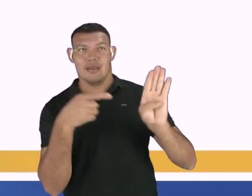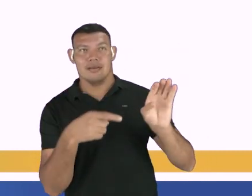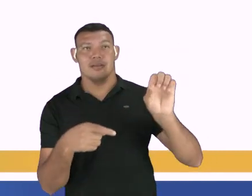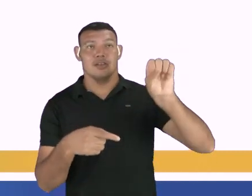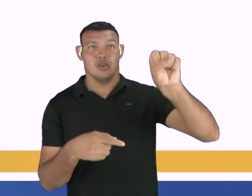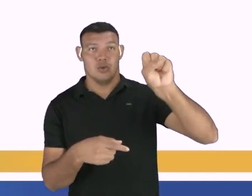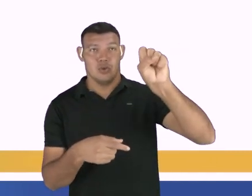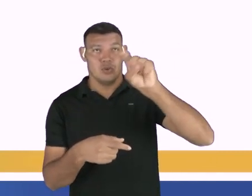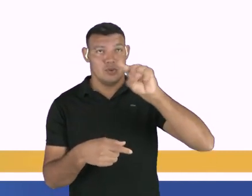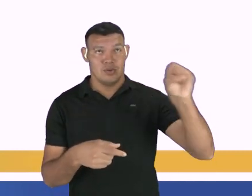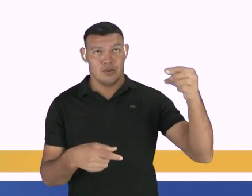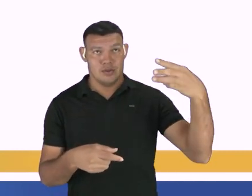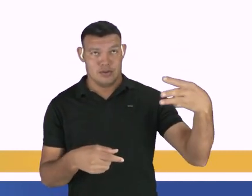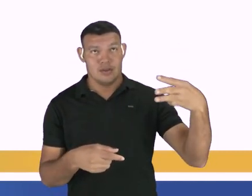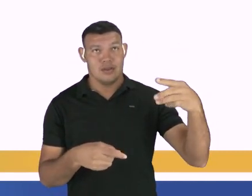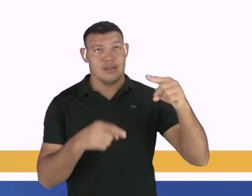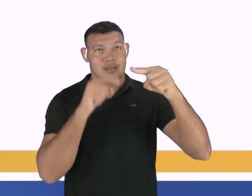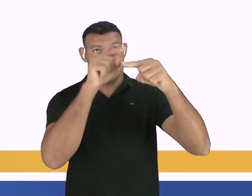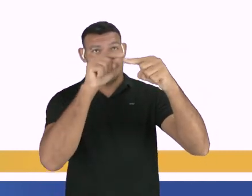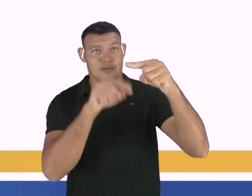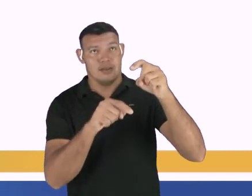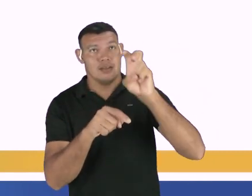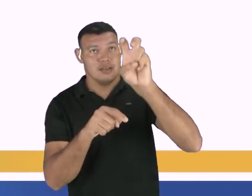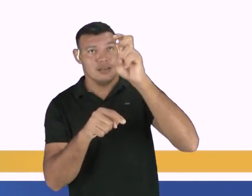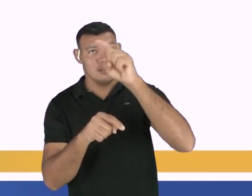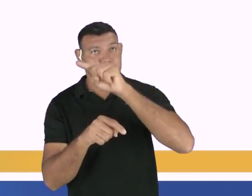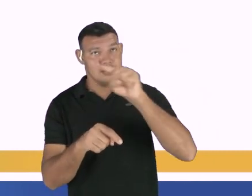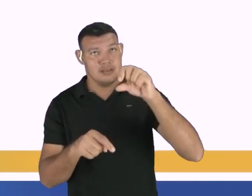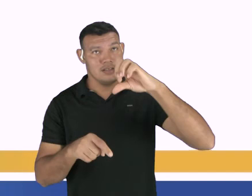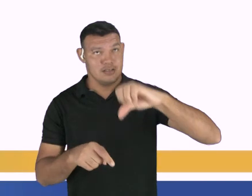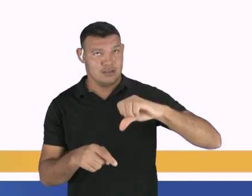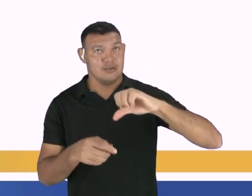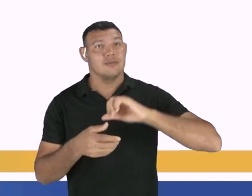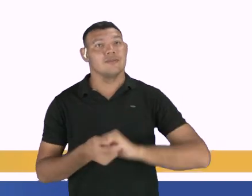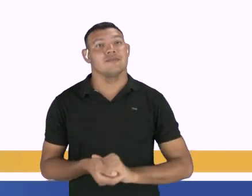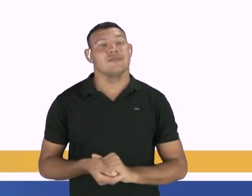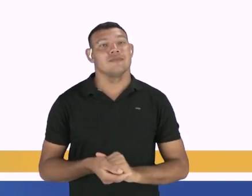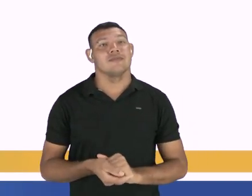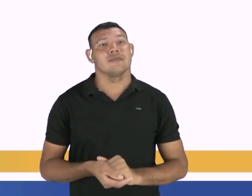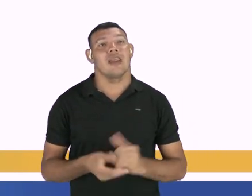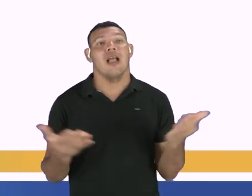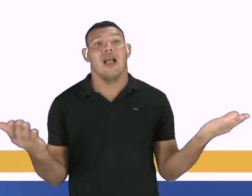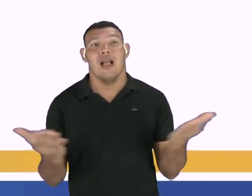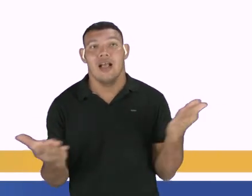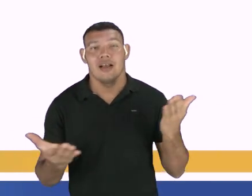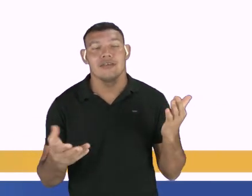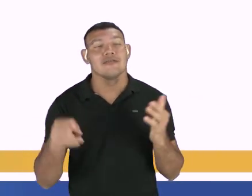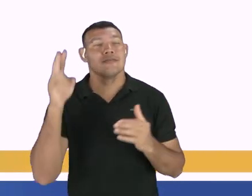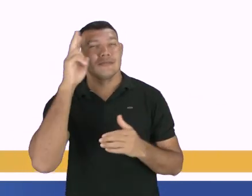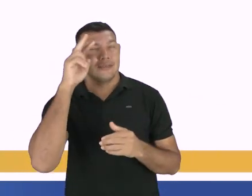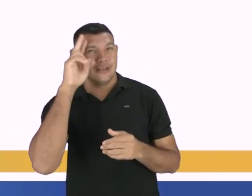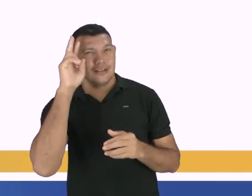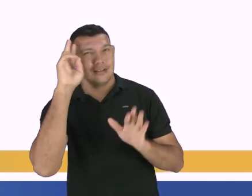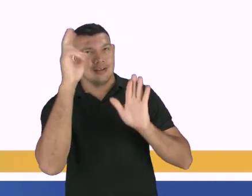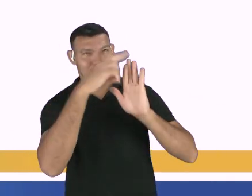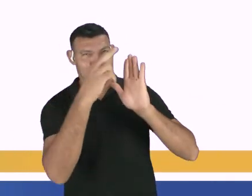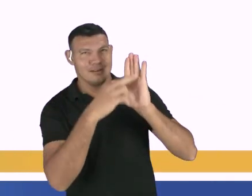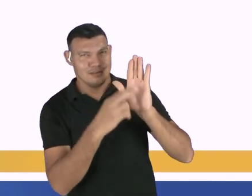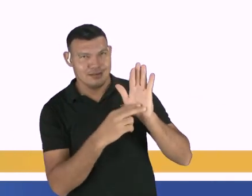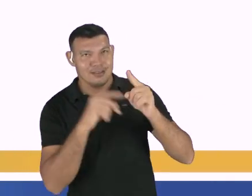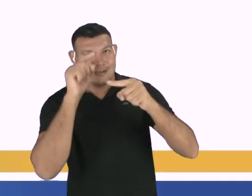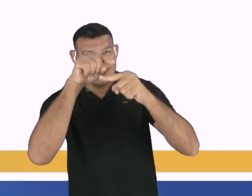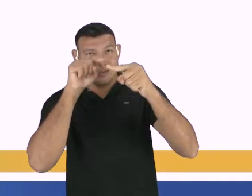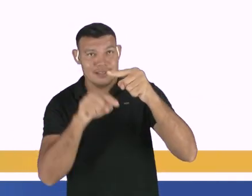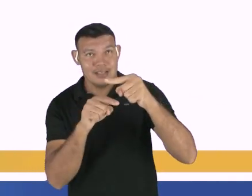8/3 dividido para 5/9. Novamente aplicando a regrinha lá da divisão de frações. Eu vou repetir a